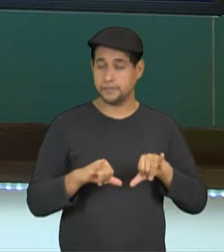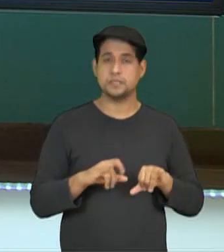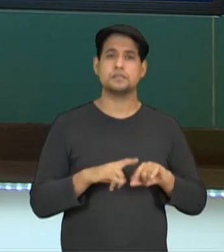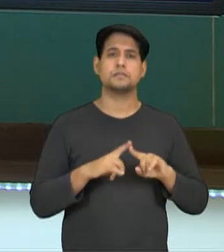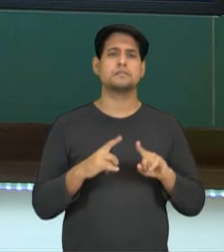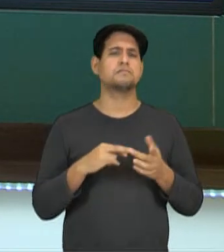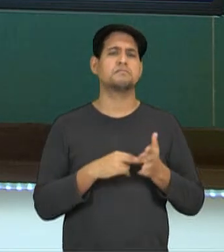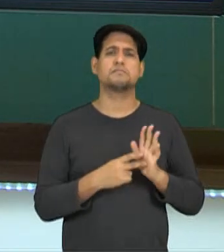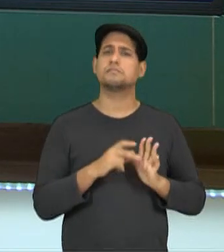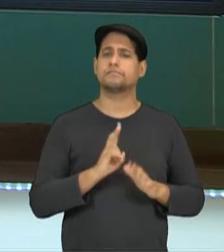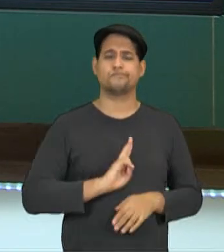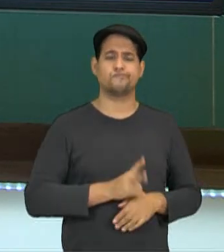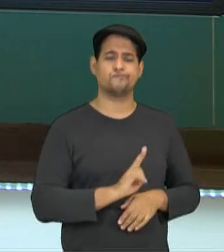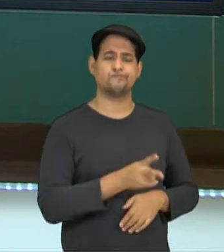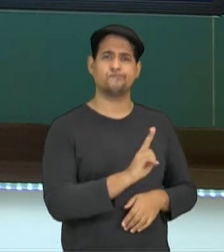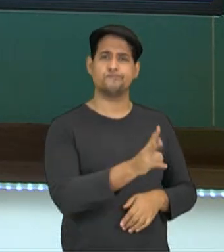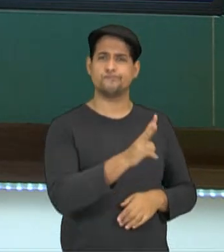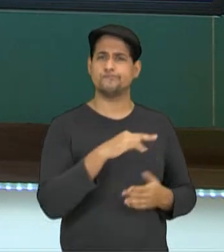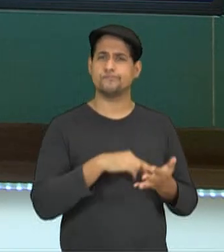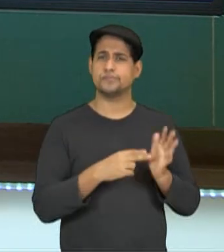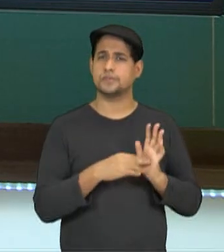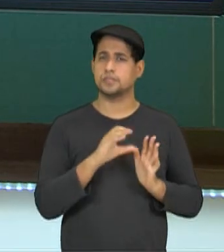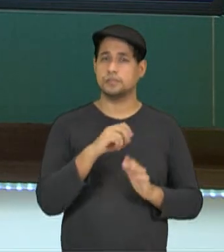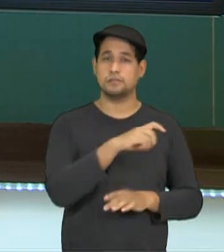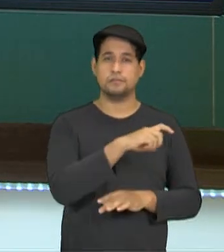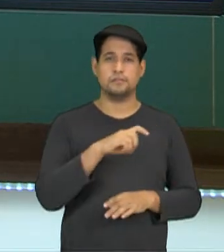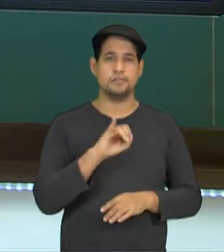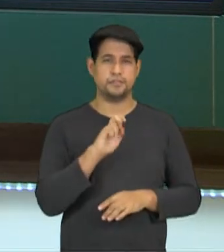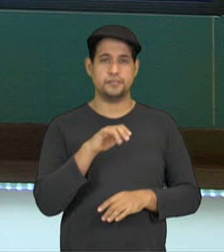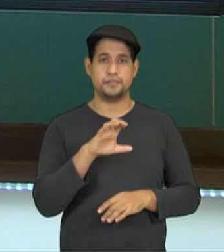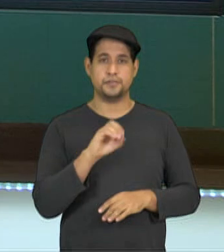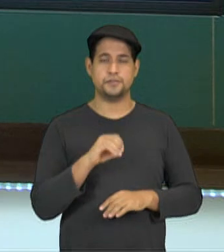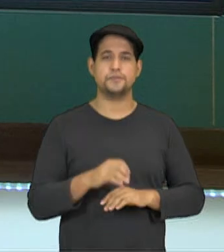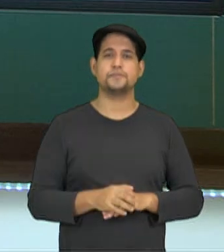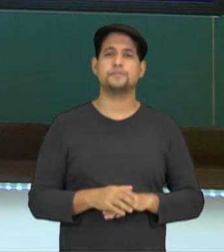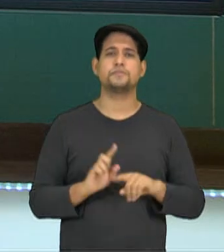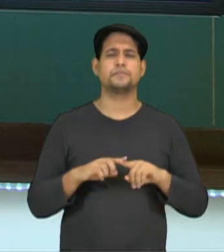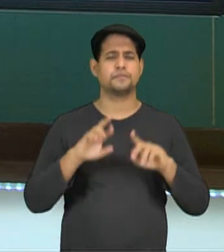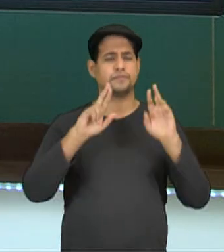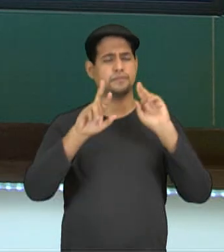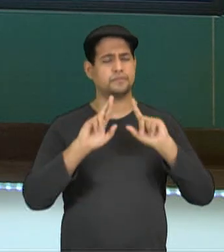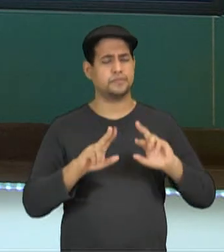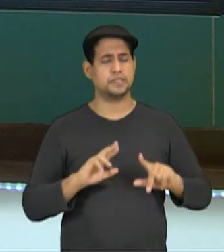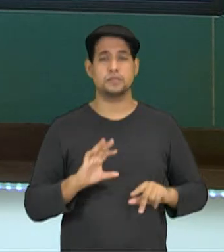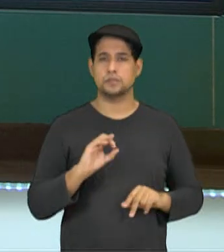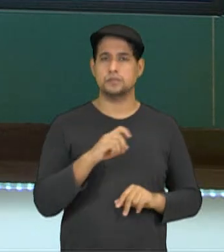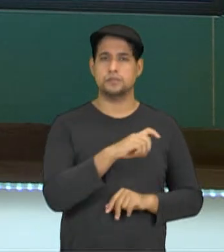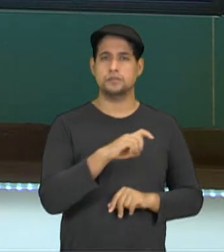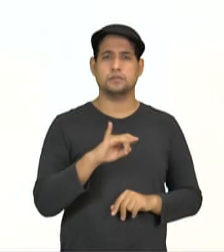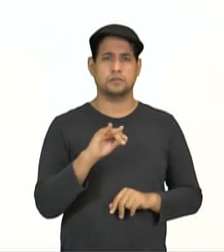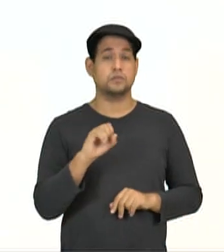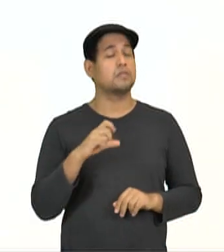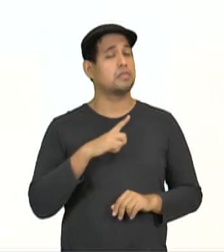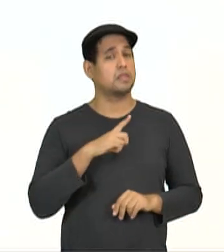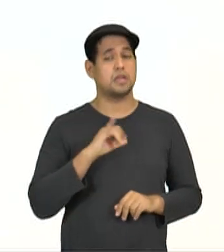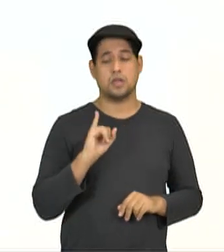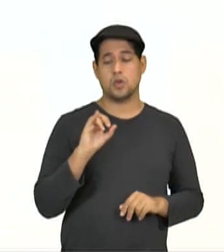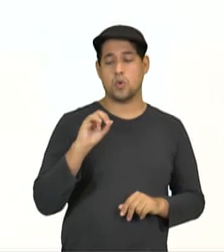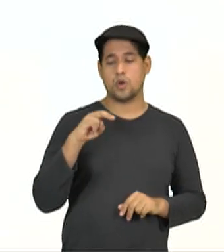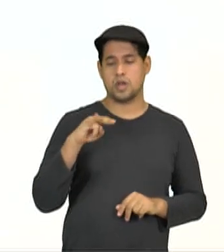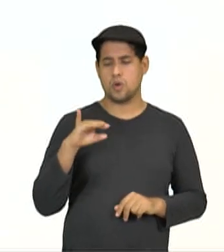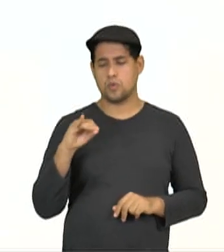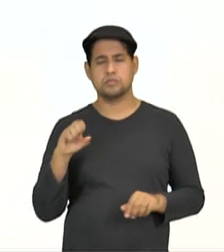desses elementos sempre é o oxigênio. Entre os tipos de óxidos, existem os iônicos e